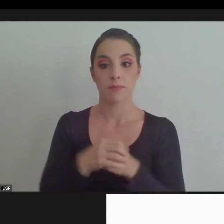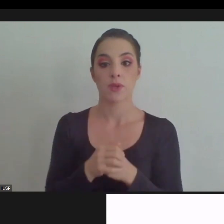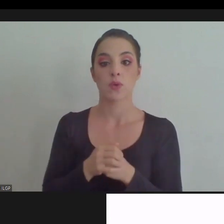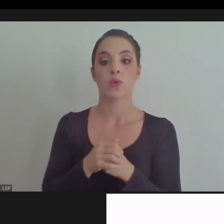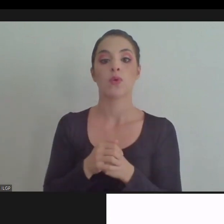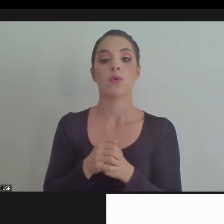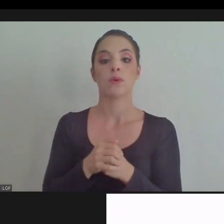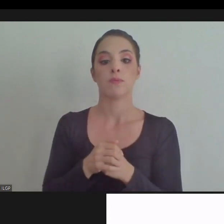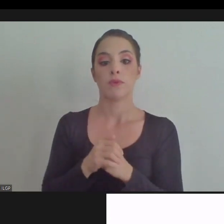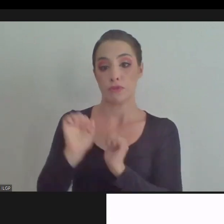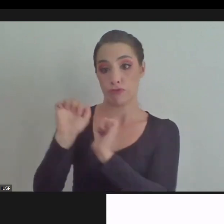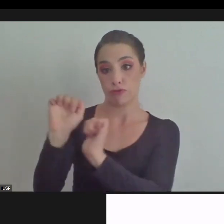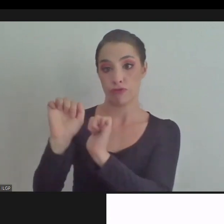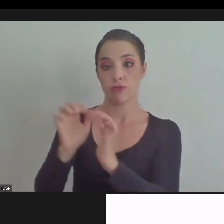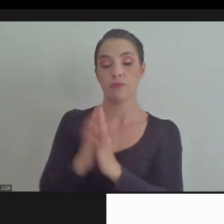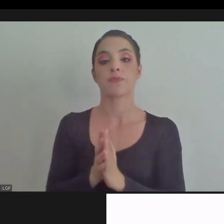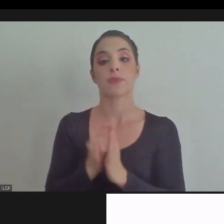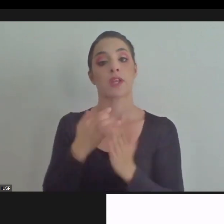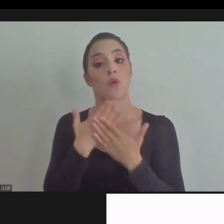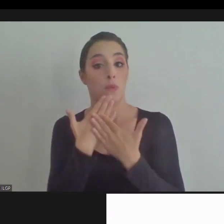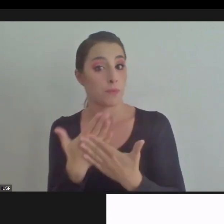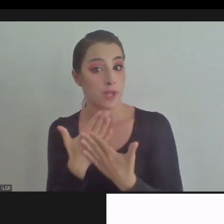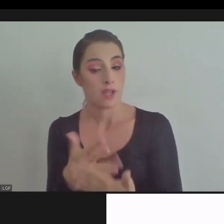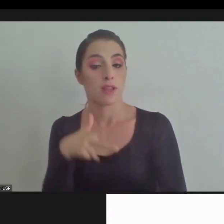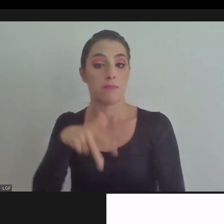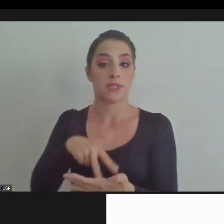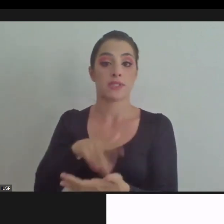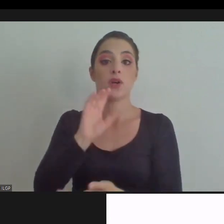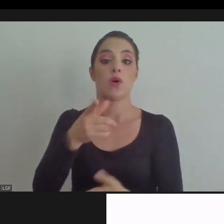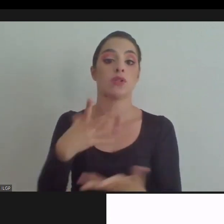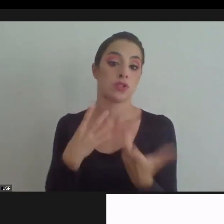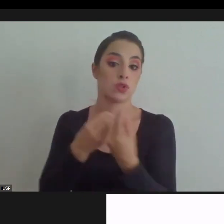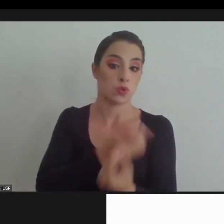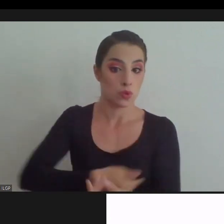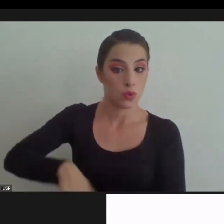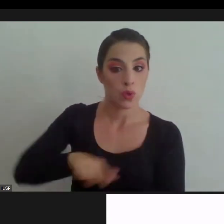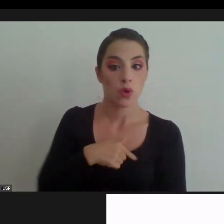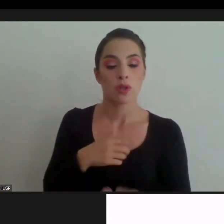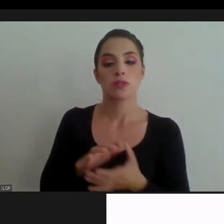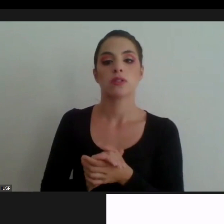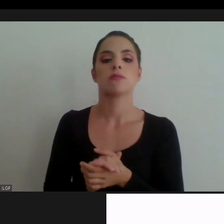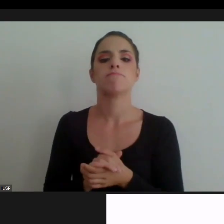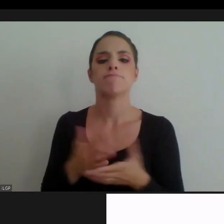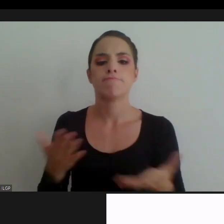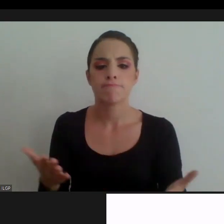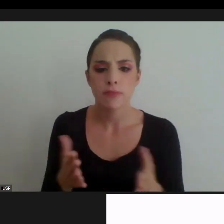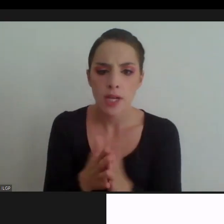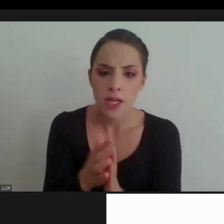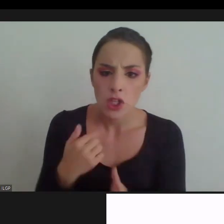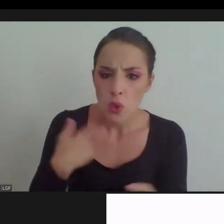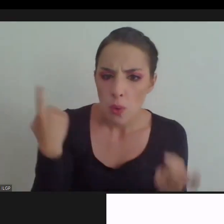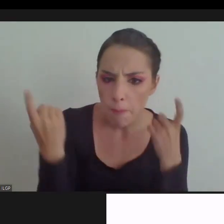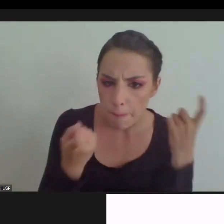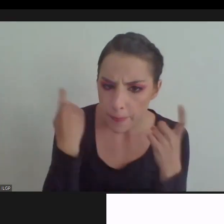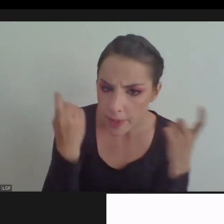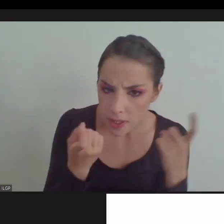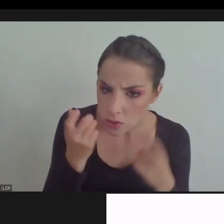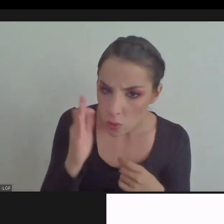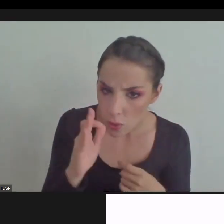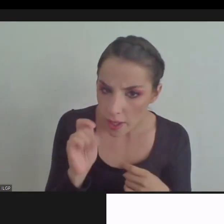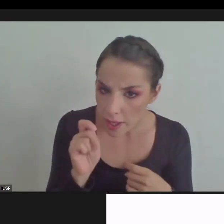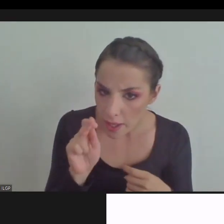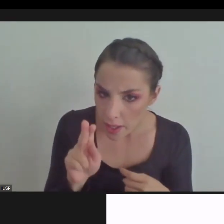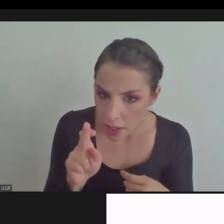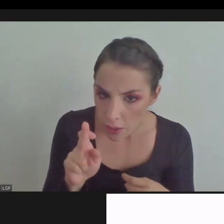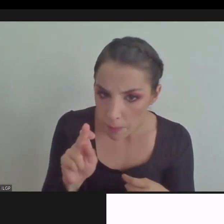saúdo. Muito obrigada pela sua presença e por se juntar a nós. Hermenegildo, penso que vai partilhar connosco uma